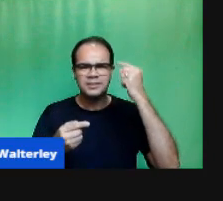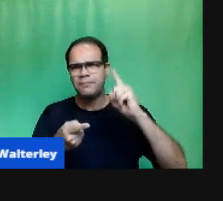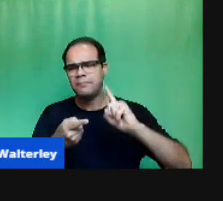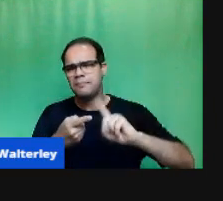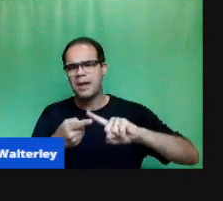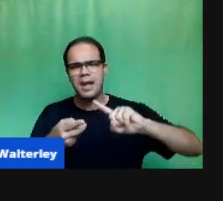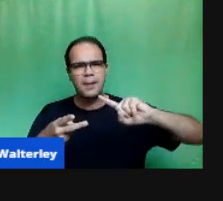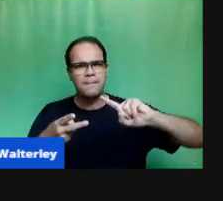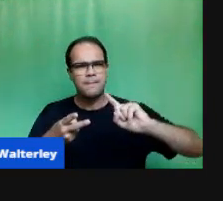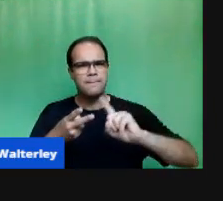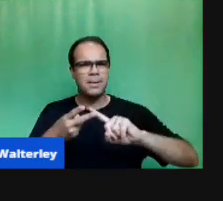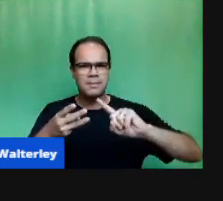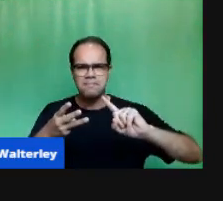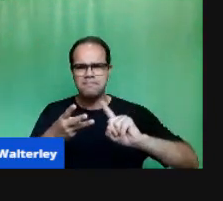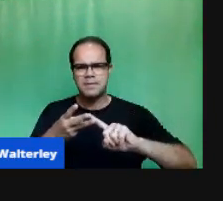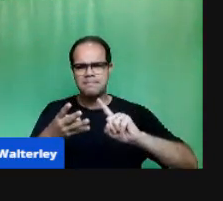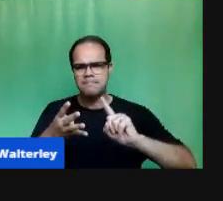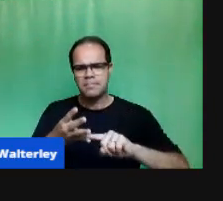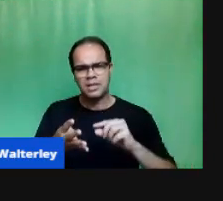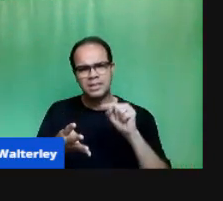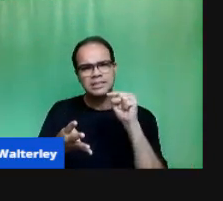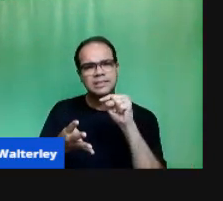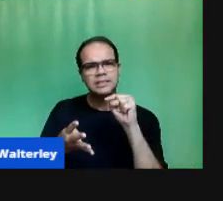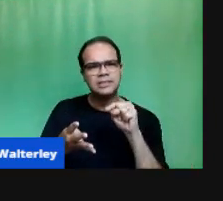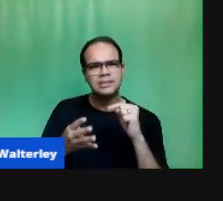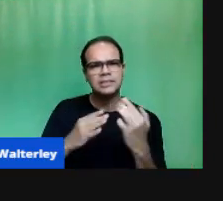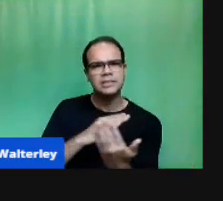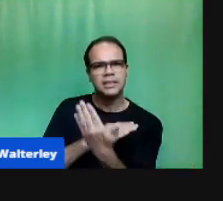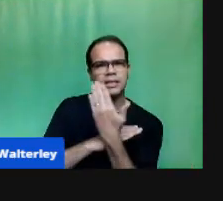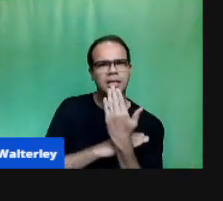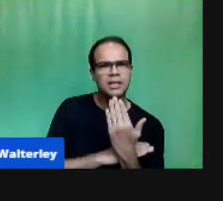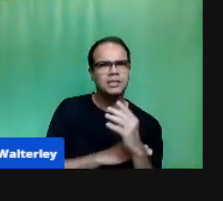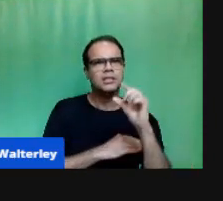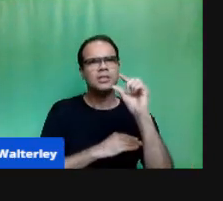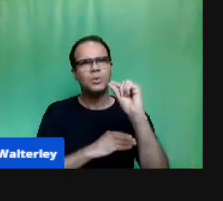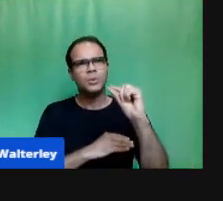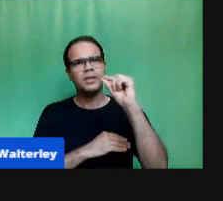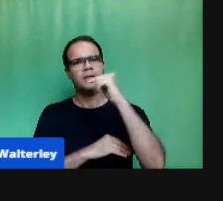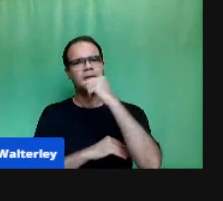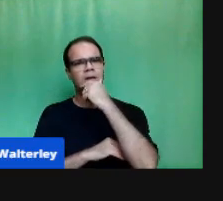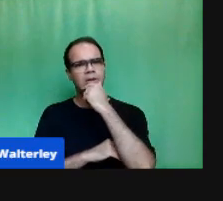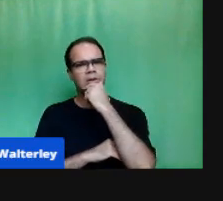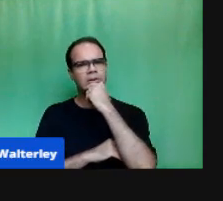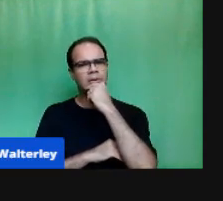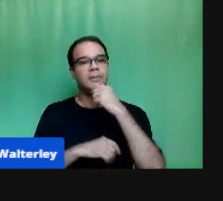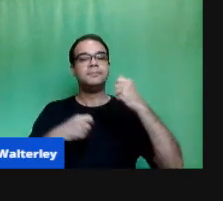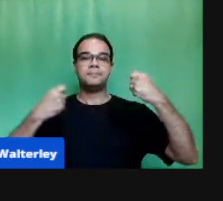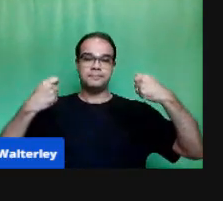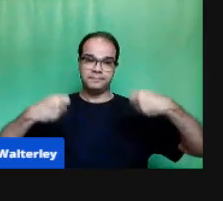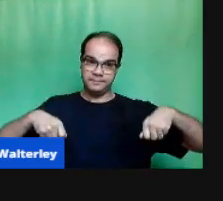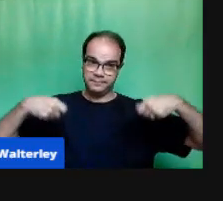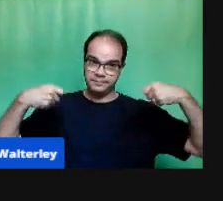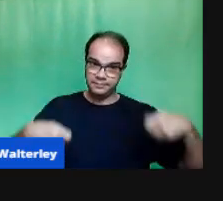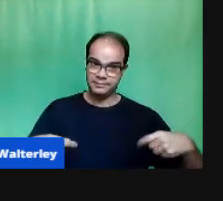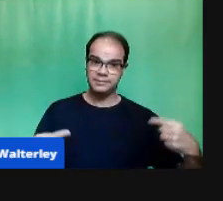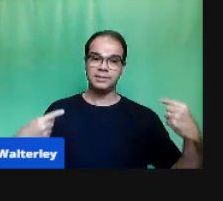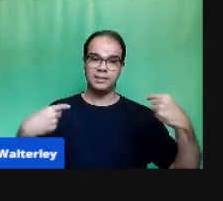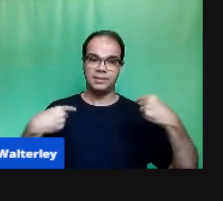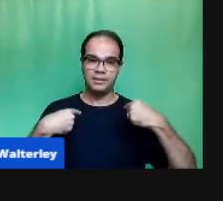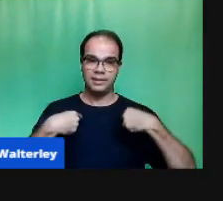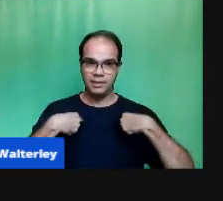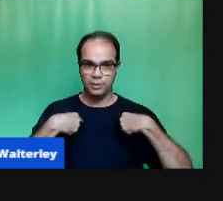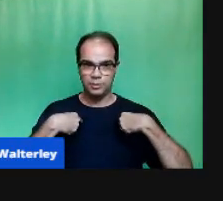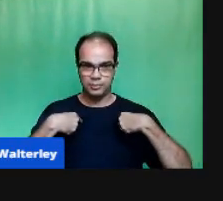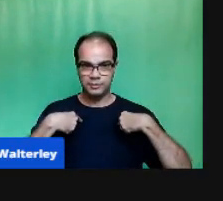lá atrás que nós temos que nos organizar, né? Temos que